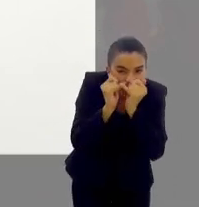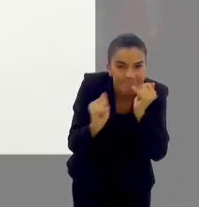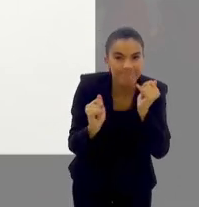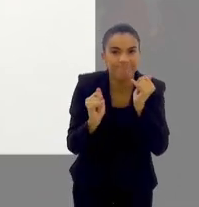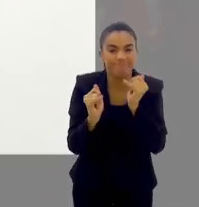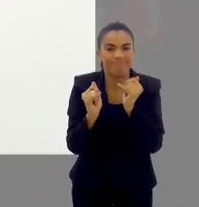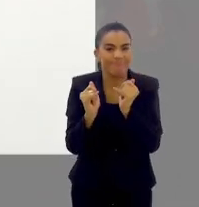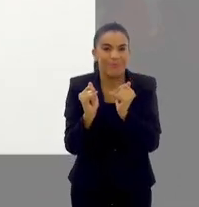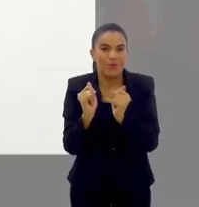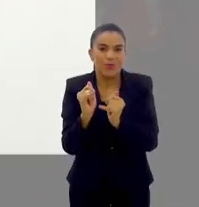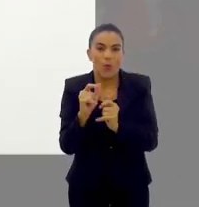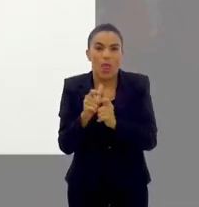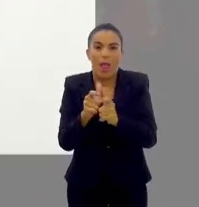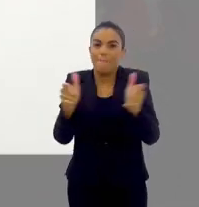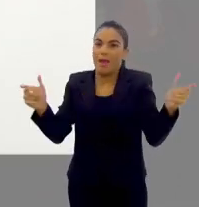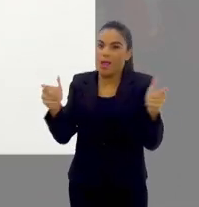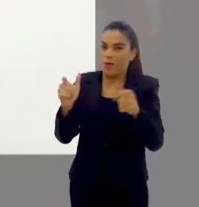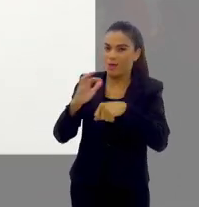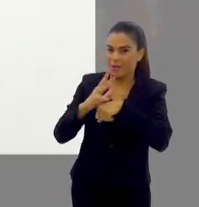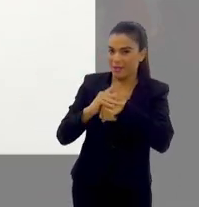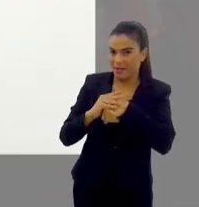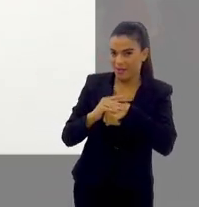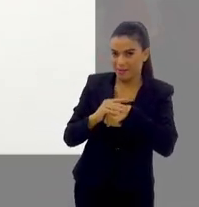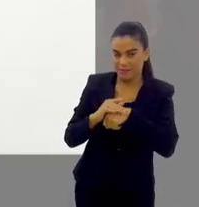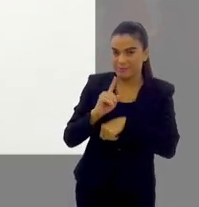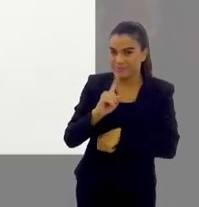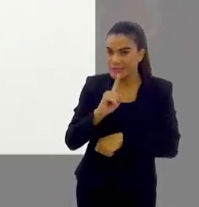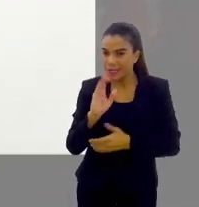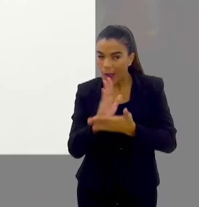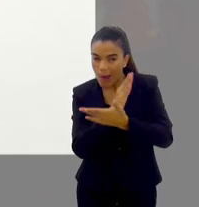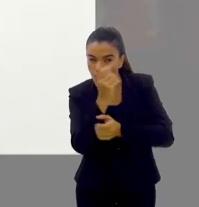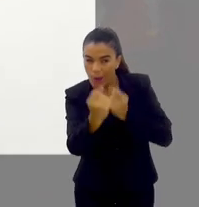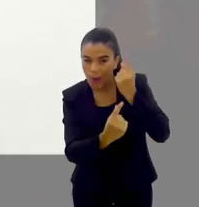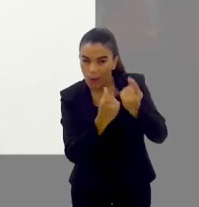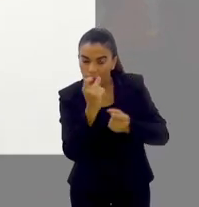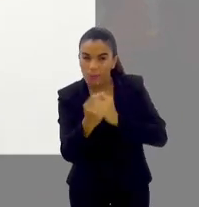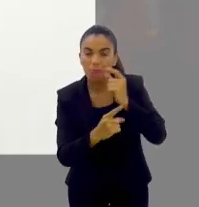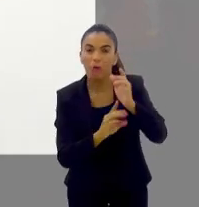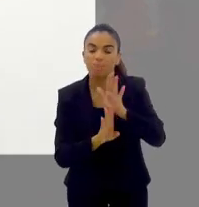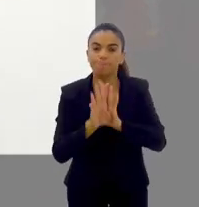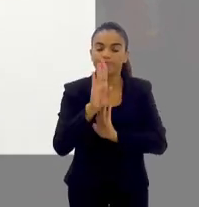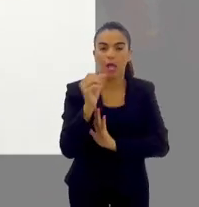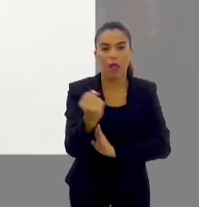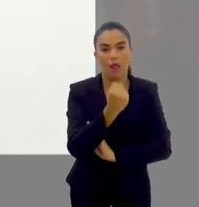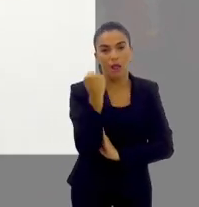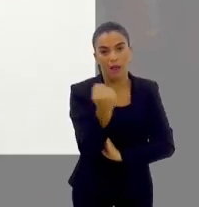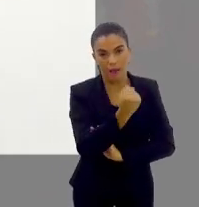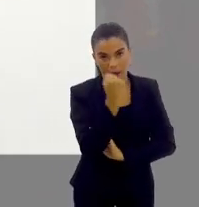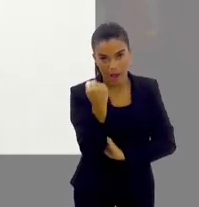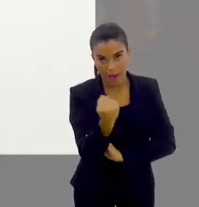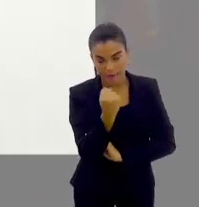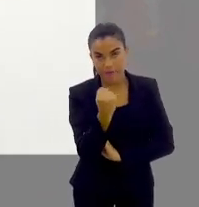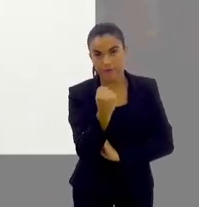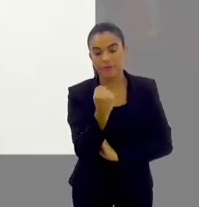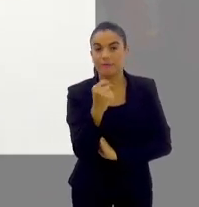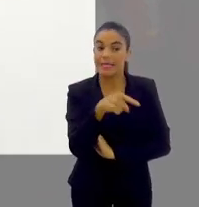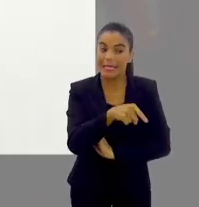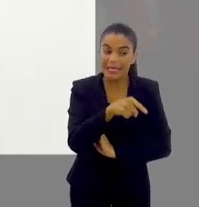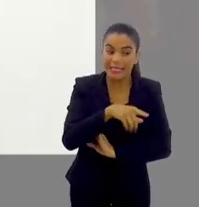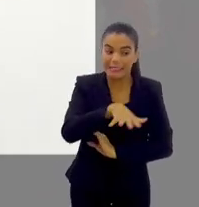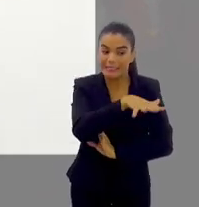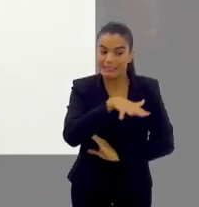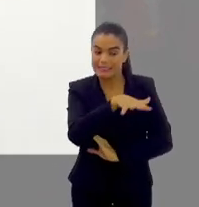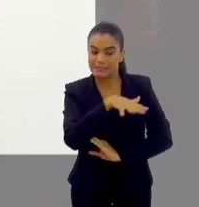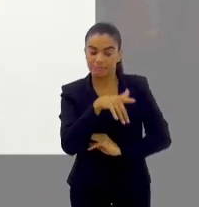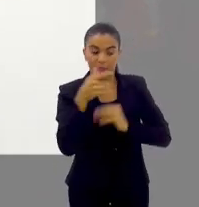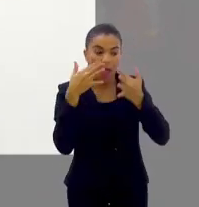casos dela, alguns, né, não é a maioria, graças a Deus, mas alguns casos podem evoluir de forma grave. E esses casos a gente não